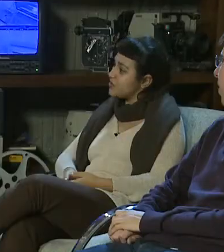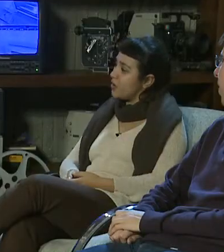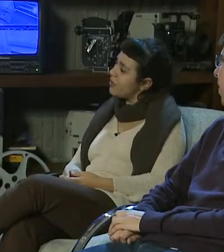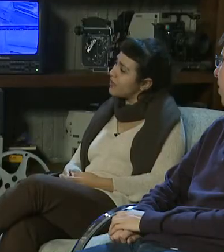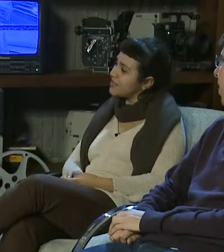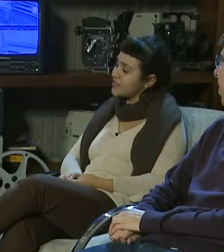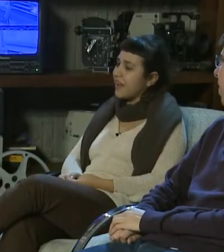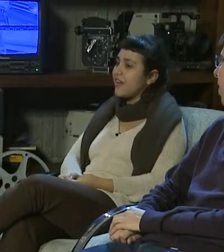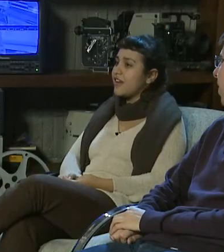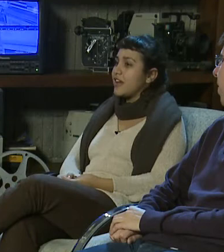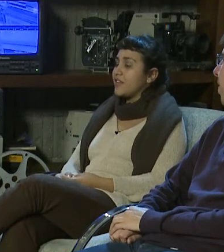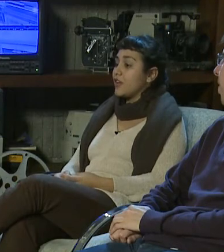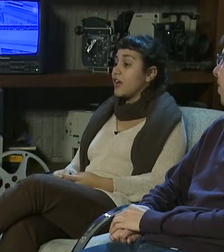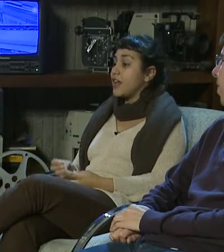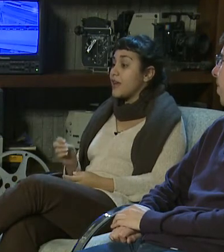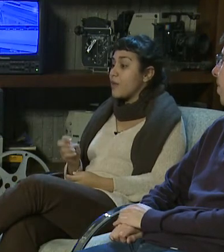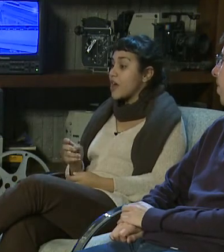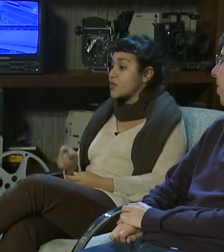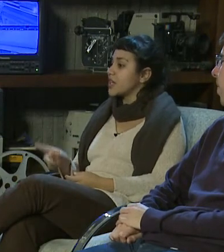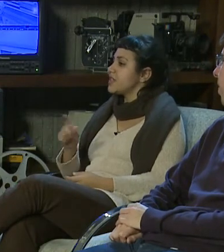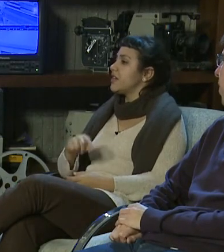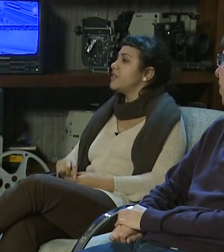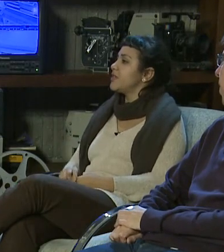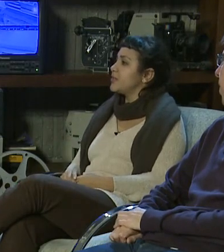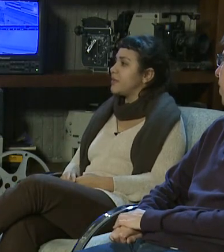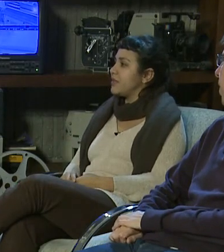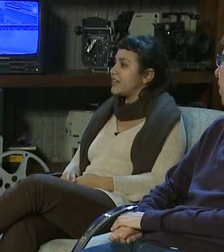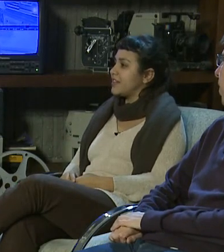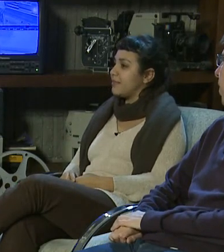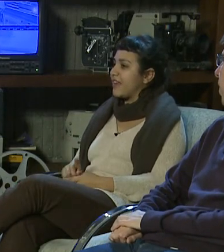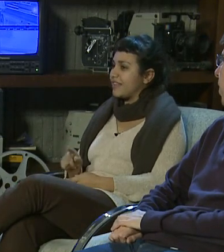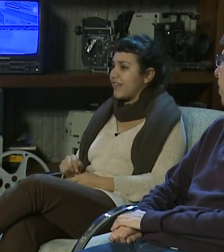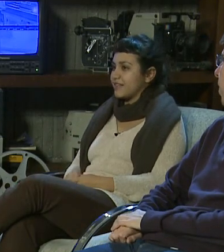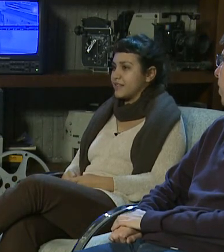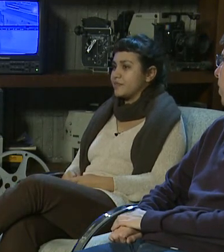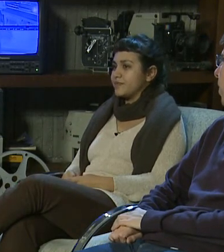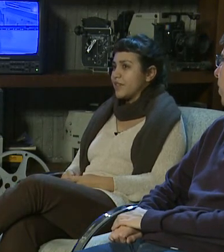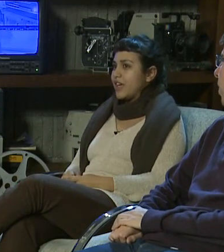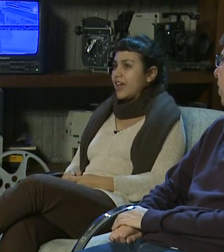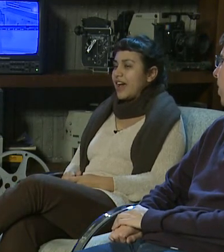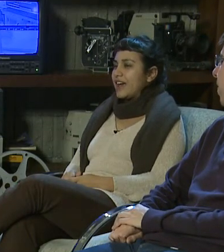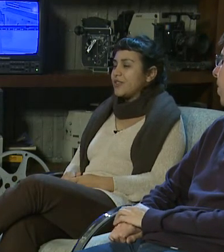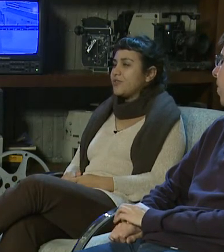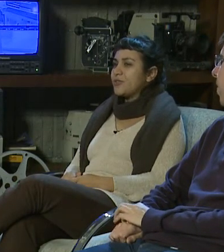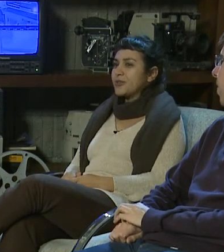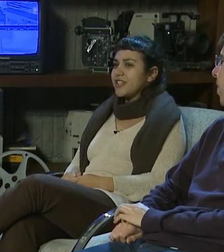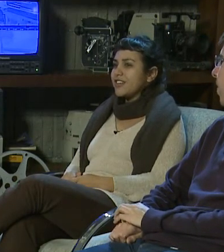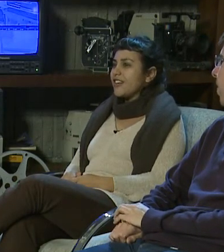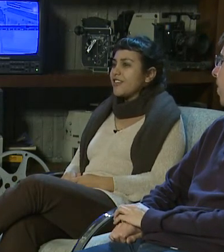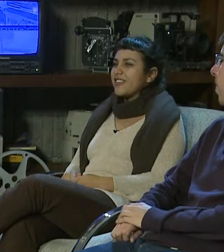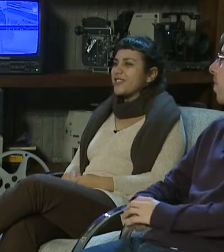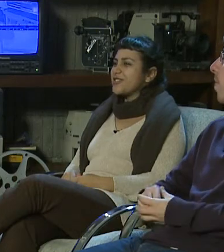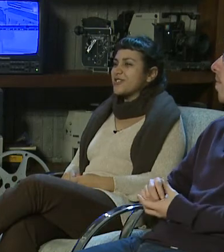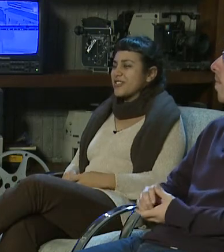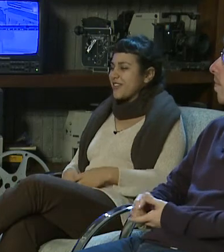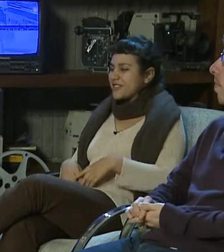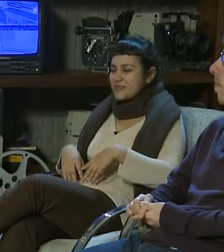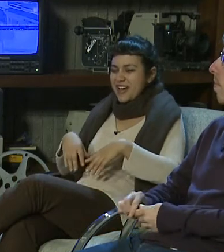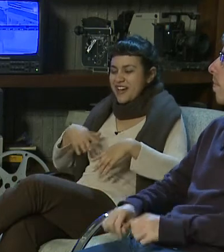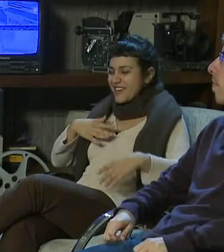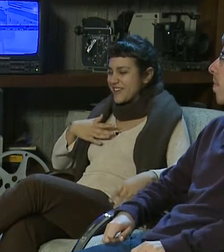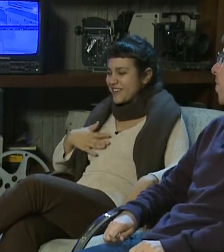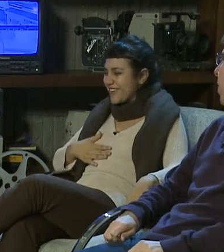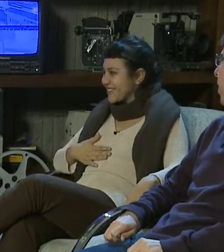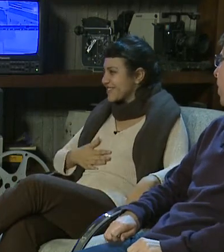só de homens lá? Ele falou, olha, eu acho que esse ano abriu pra menina também, tenta. Aí eu fui, aí a gente já tava